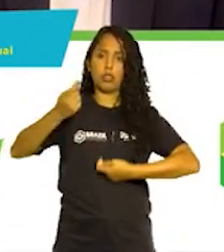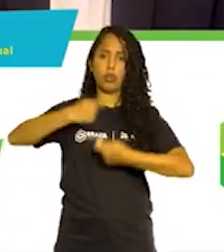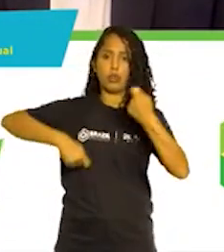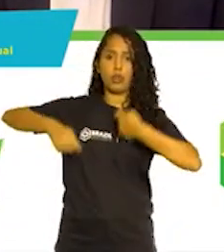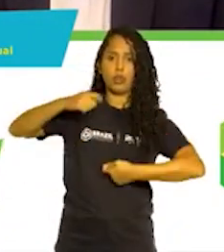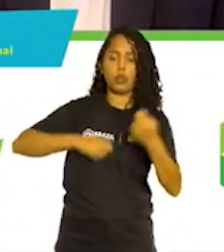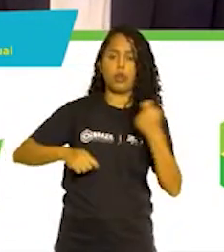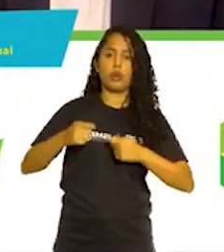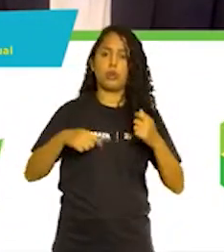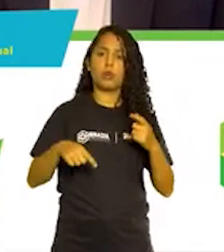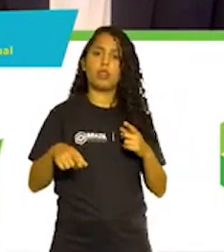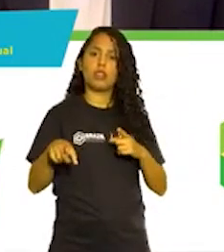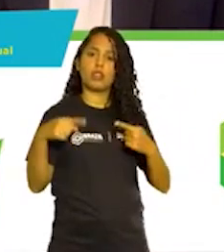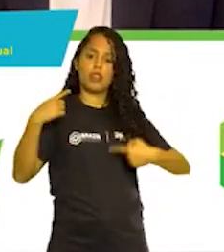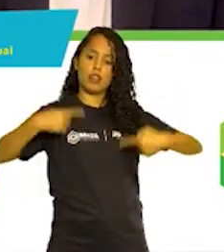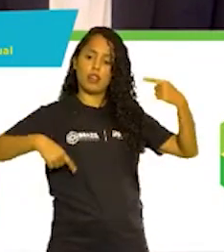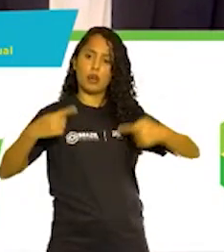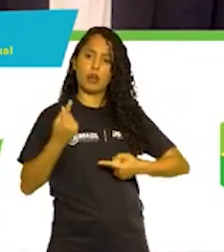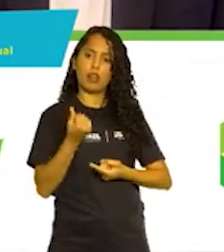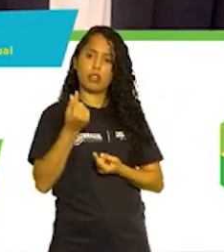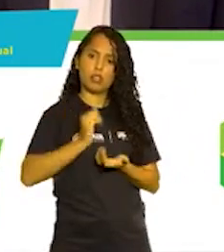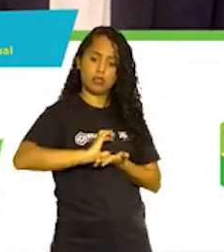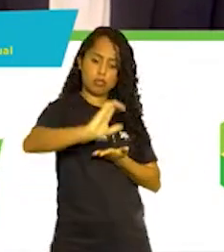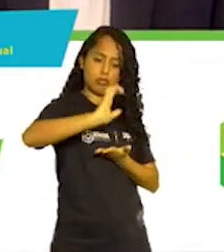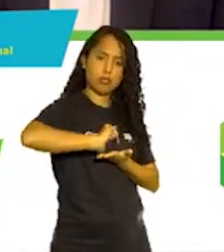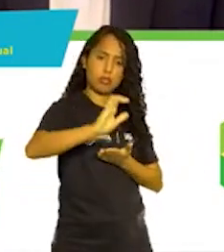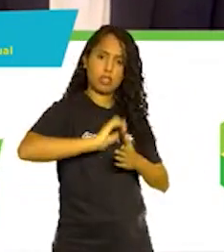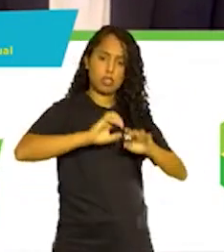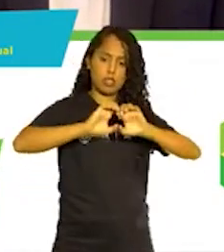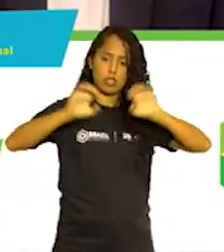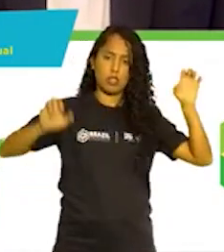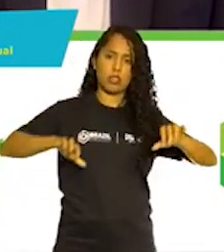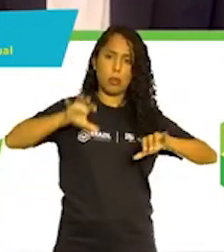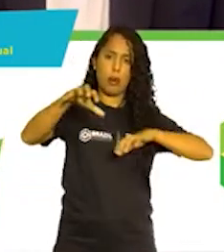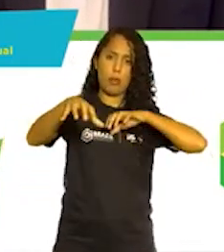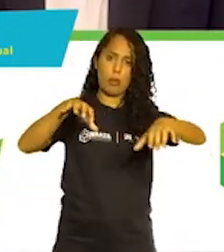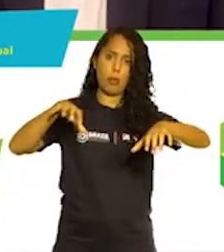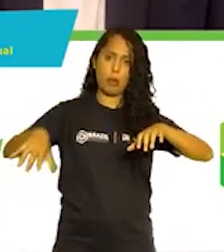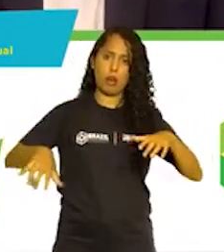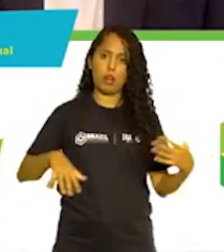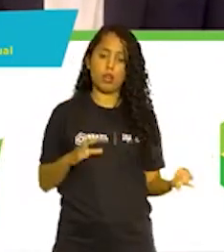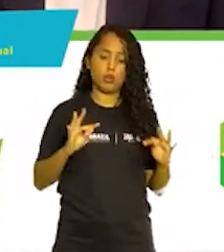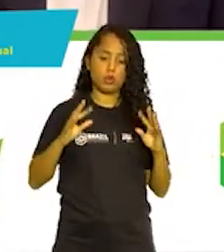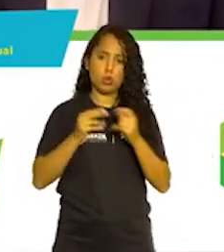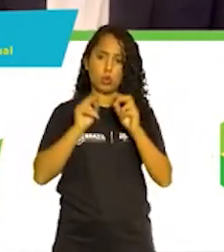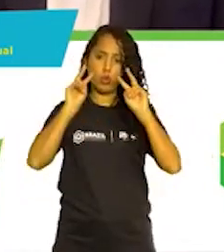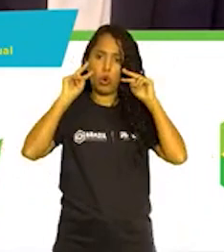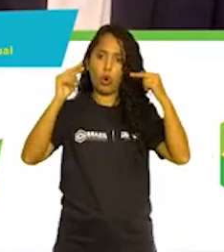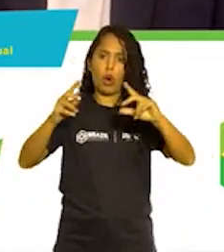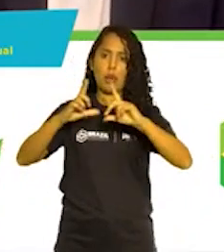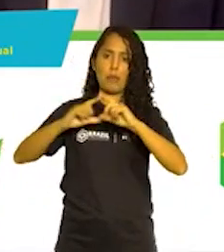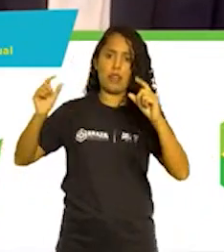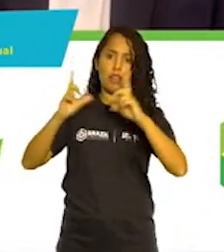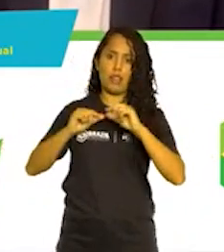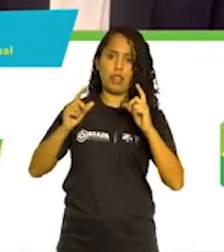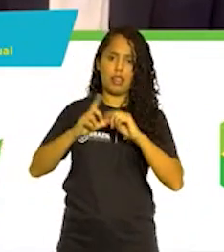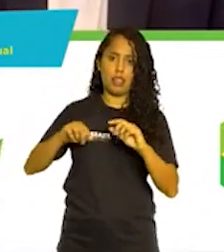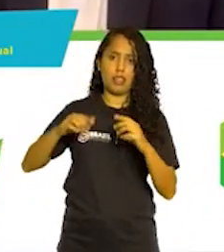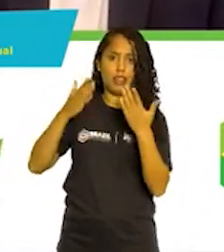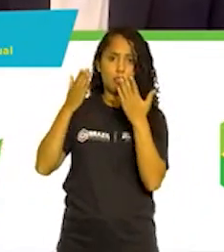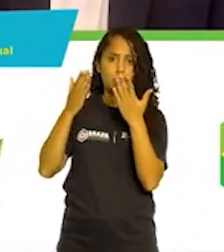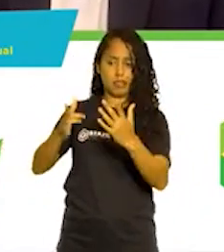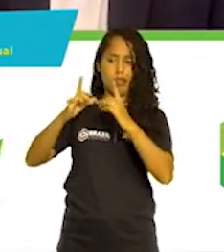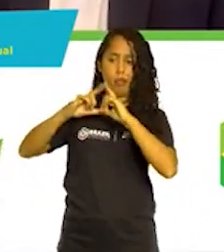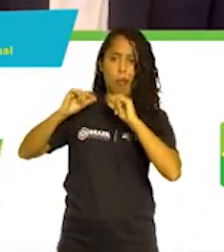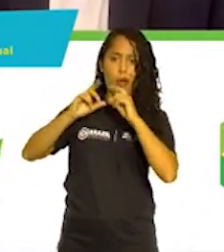política social, no debate sobre investimento, sobre infraestrutura. Então, tudo se olha para Brasília, a gente olha demais para